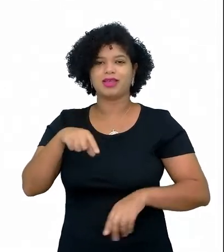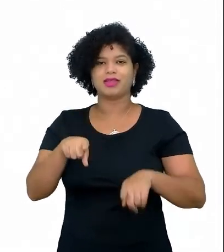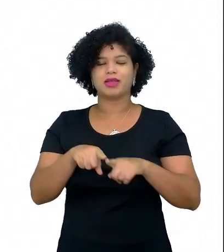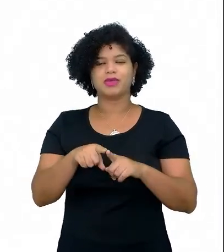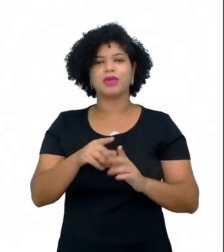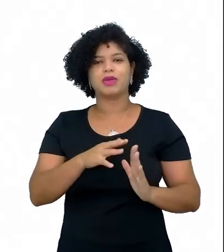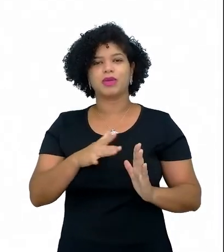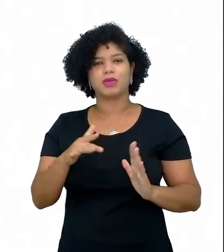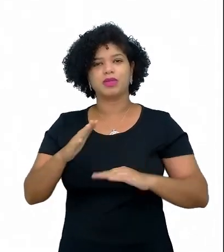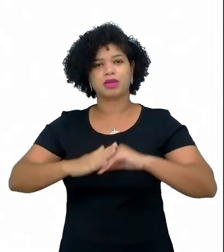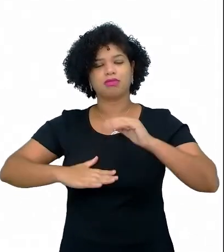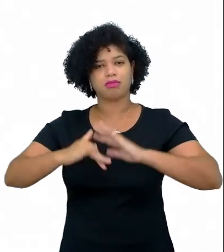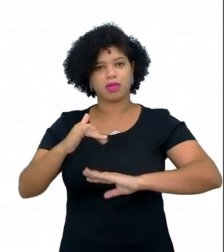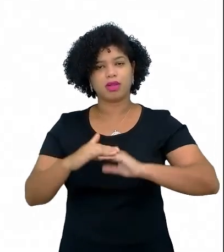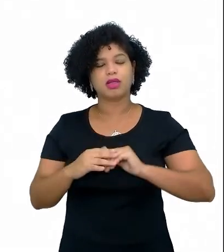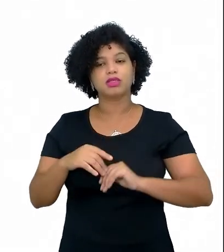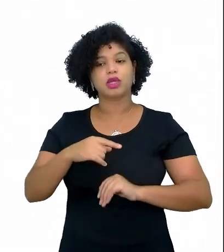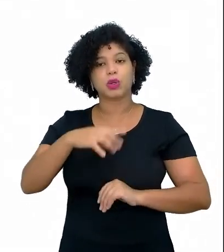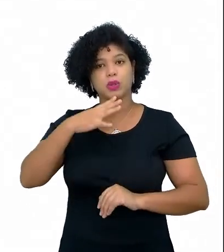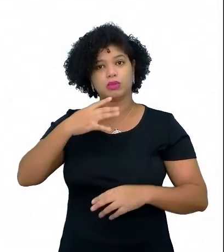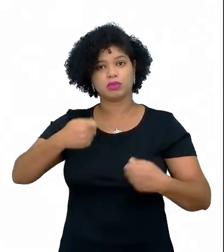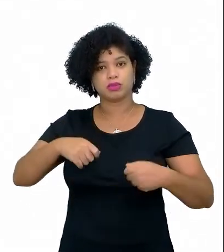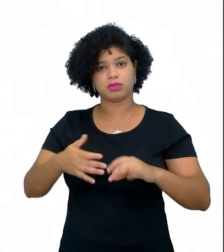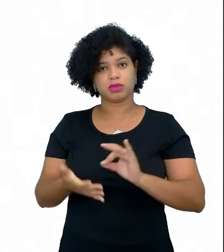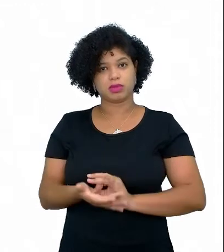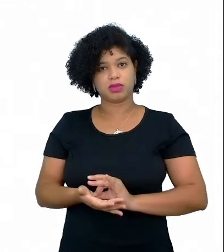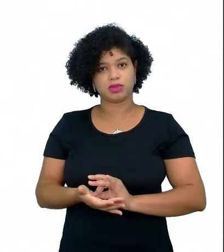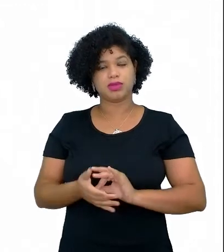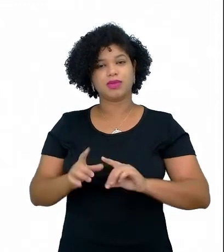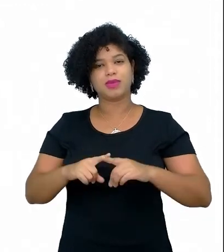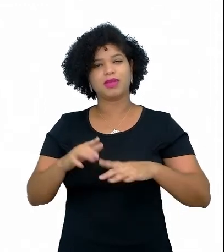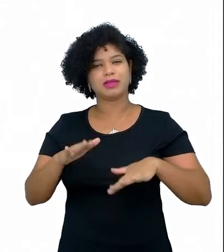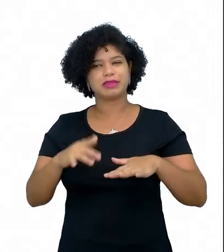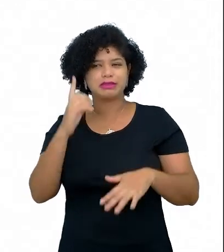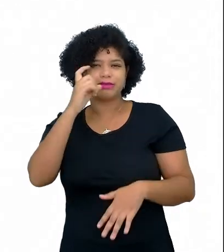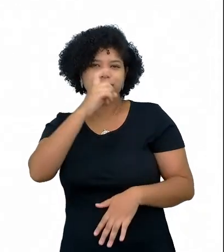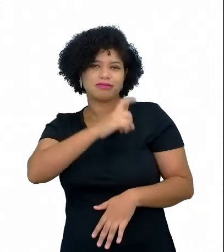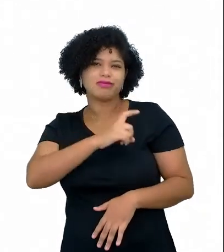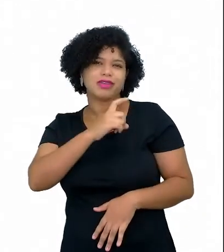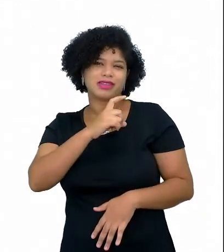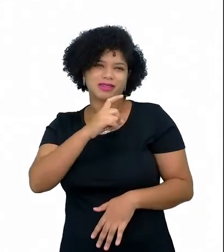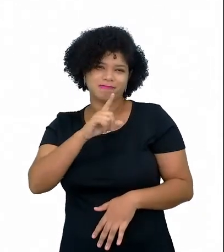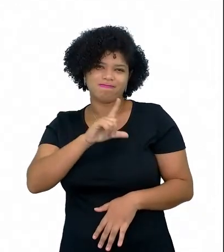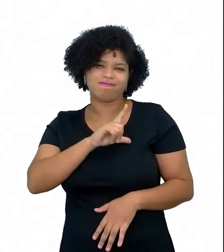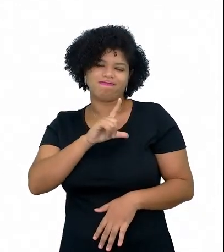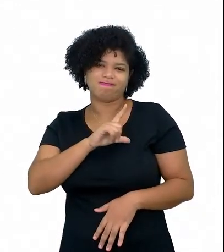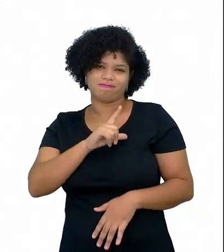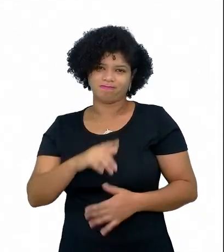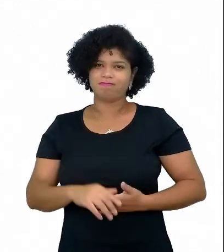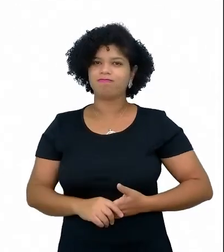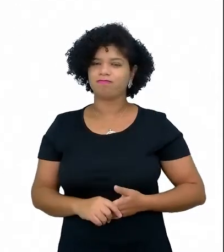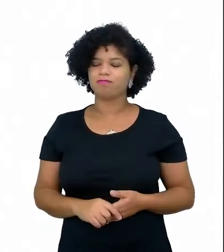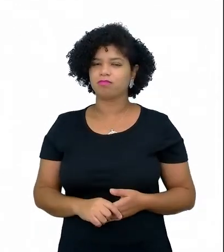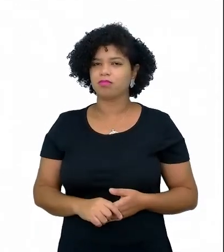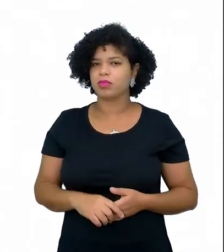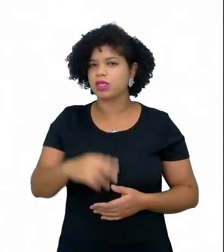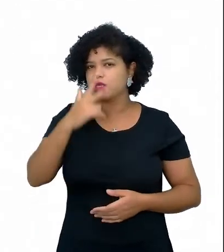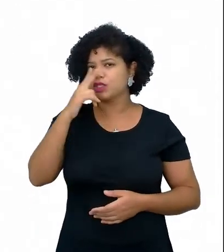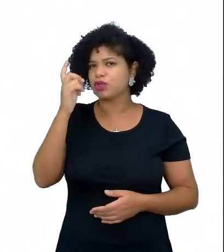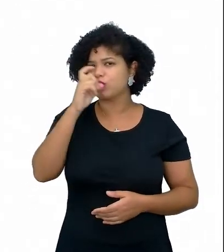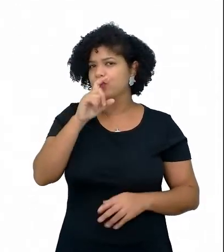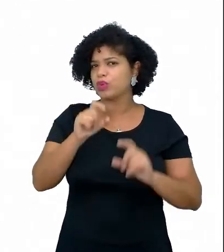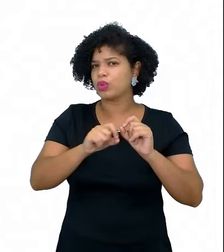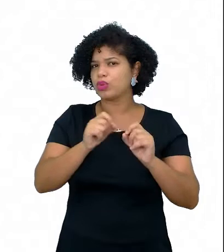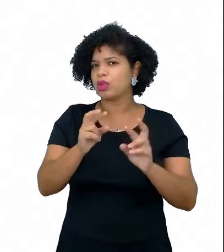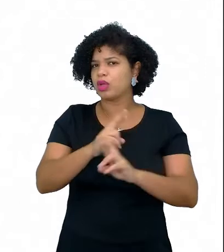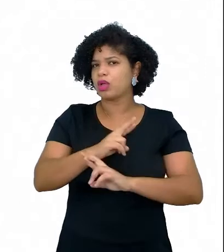são habilidades que eles já deveriam ter visto, né? Mas ele apresenta dificuldades. Quais são as dificuldades que ele apresenta? Será que a dificuldade tem a ver